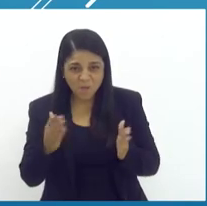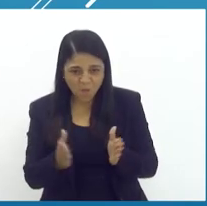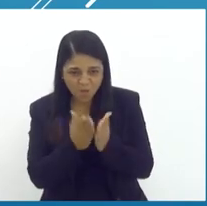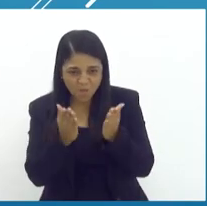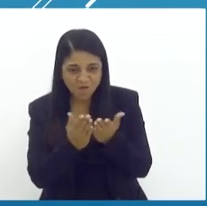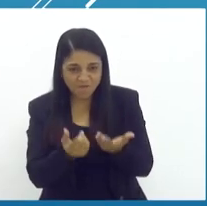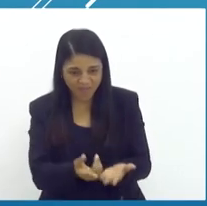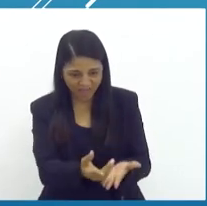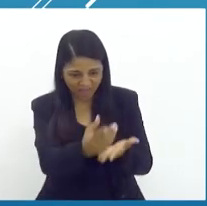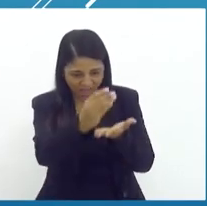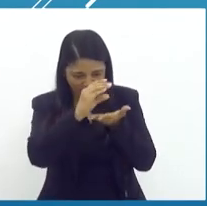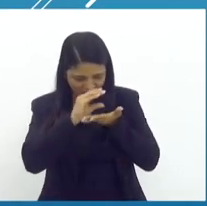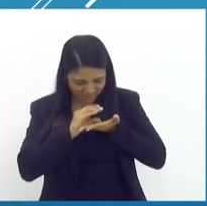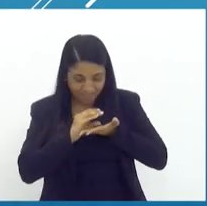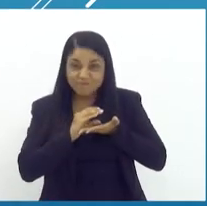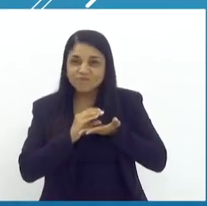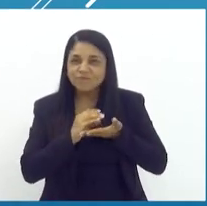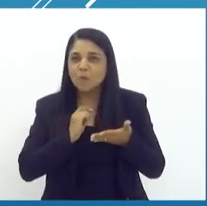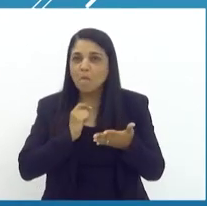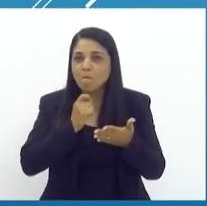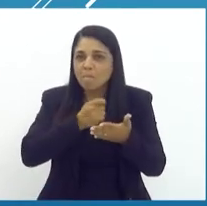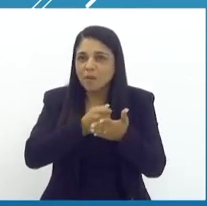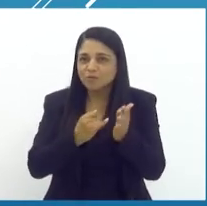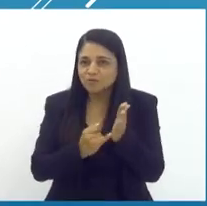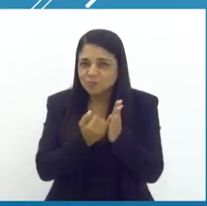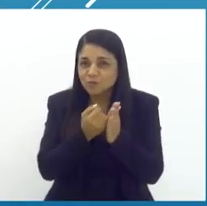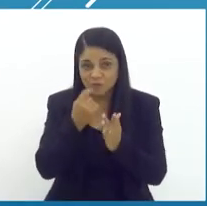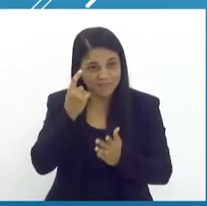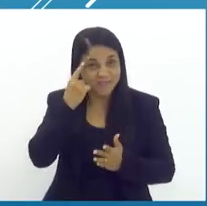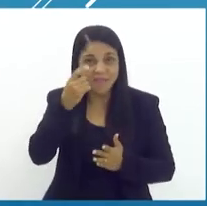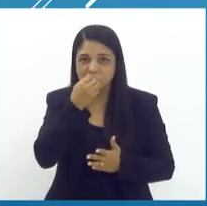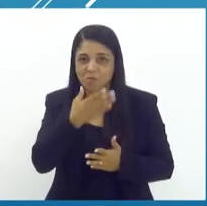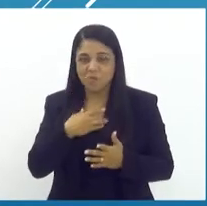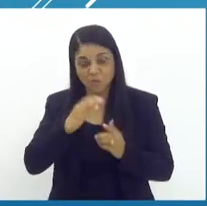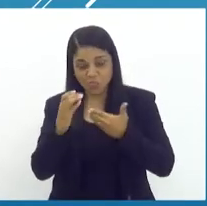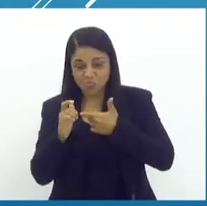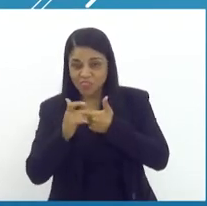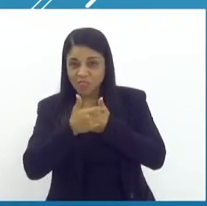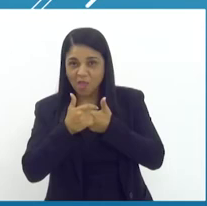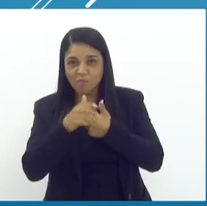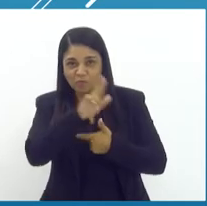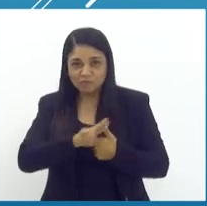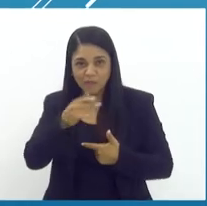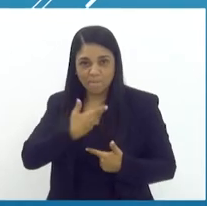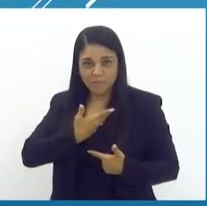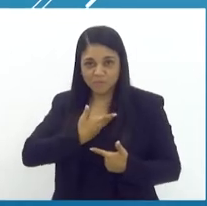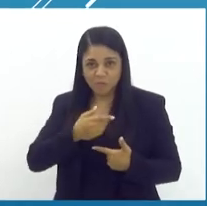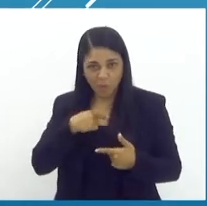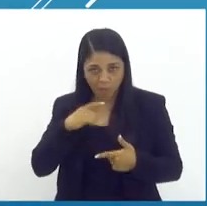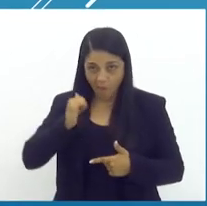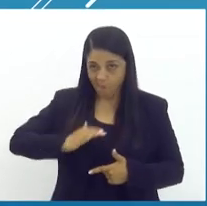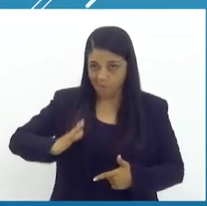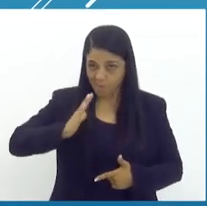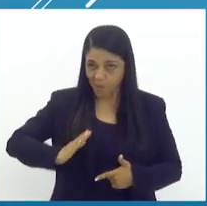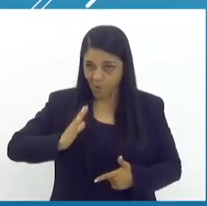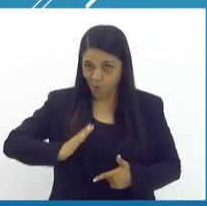tributo a ideia é boa eu vou usar o termo de um amigo meu é um Bolsa Família turbinado